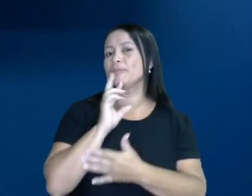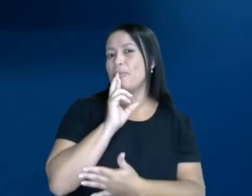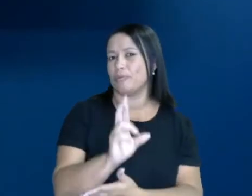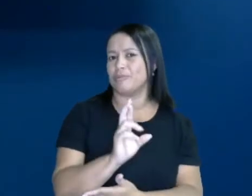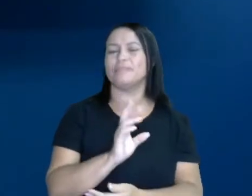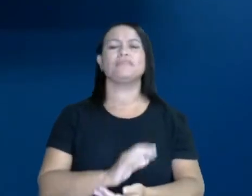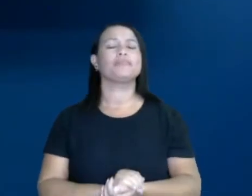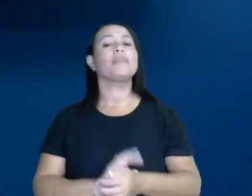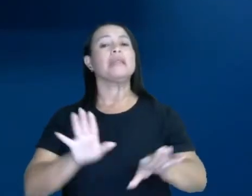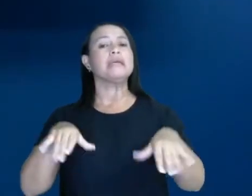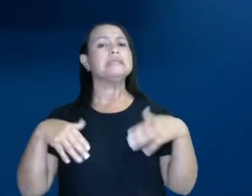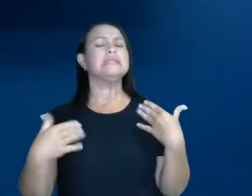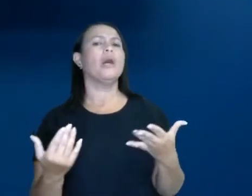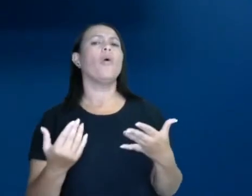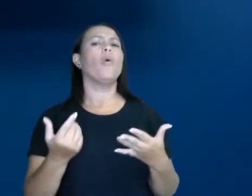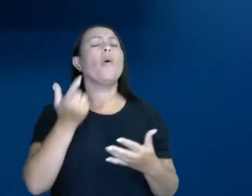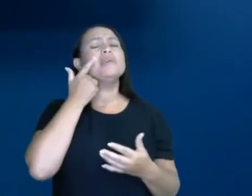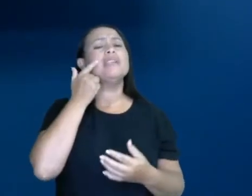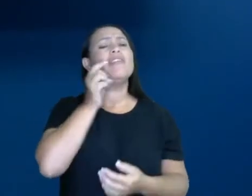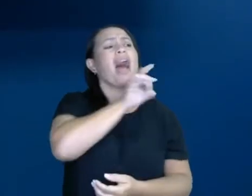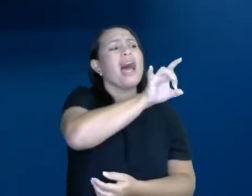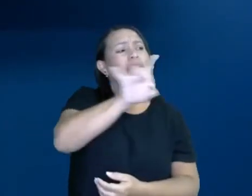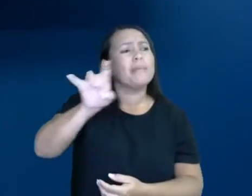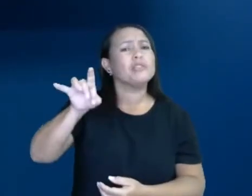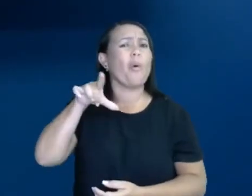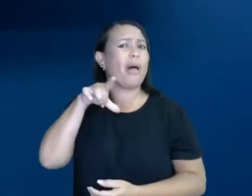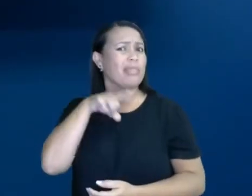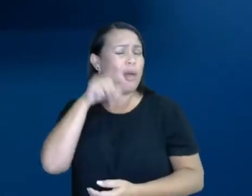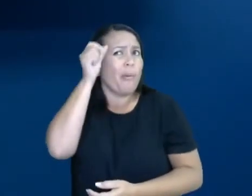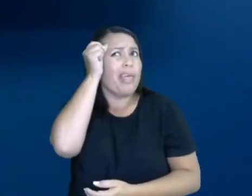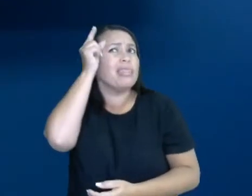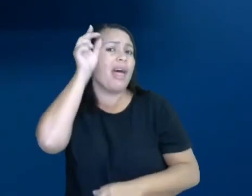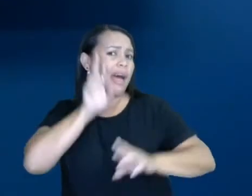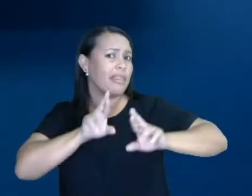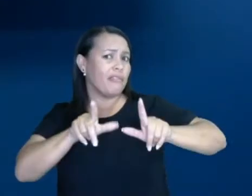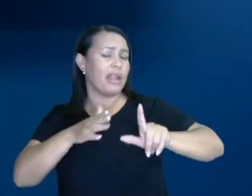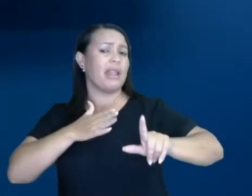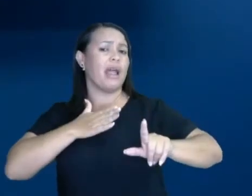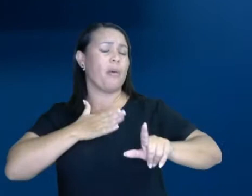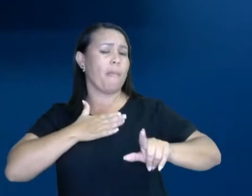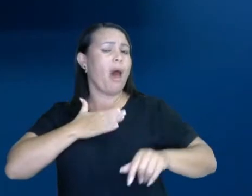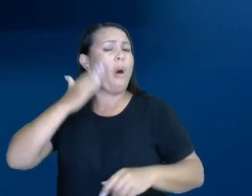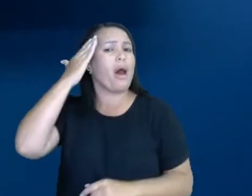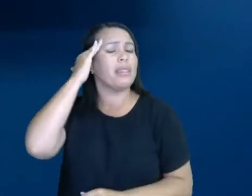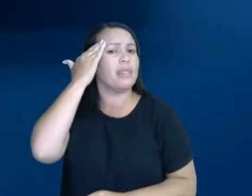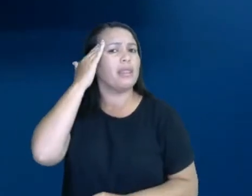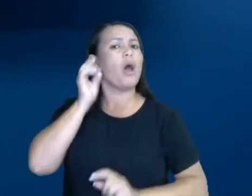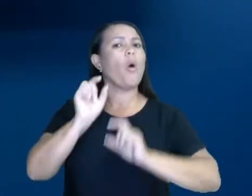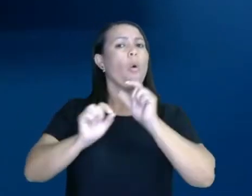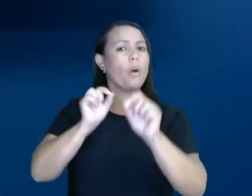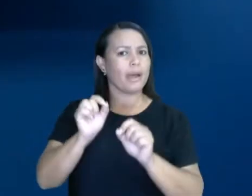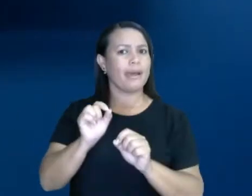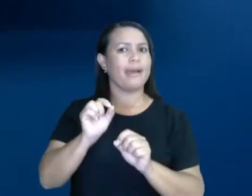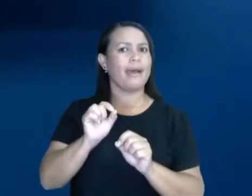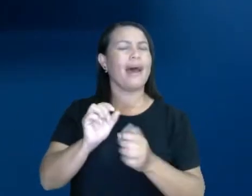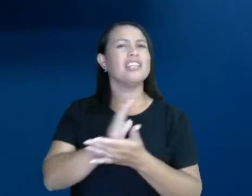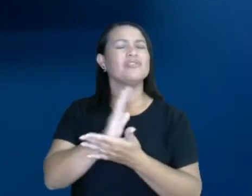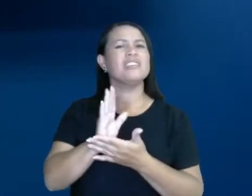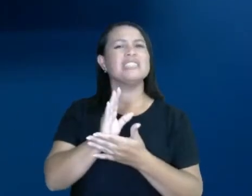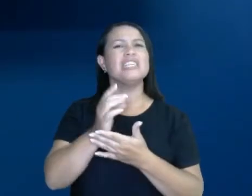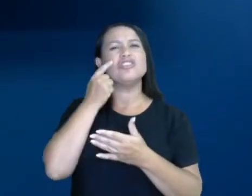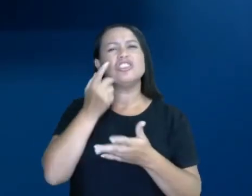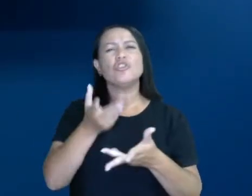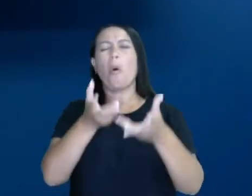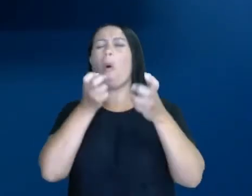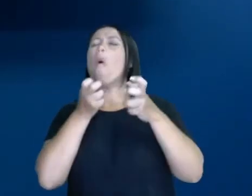certo? Gente, cada pessoa pode ter uma ideia diferente. Na minha concepção, eu acredito que a gente diminui essa